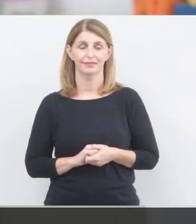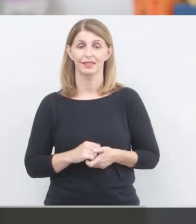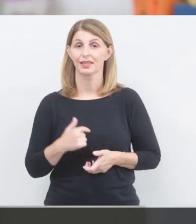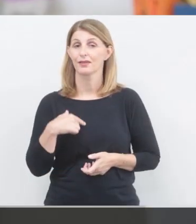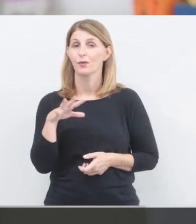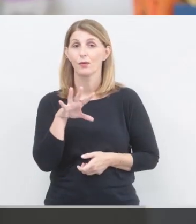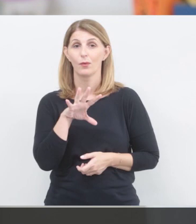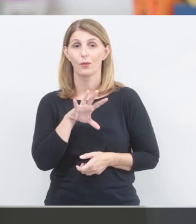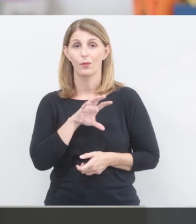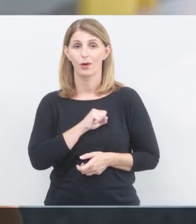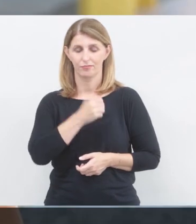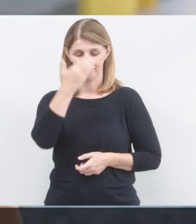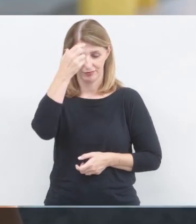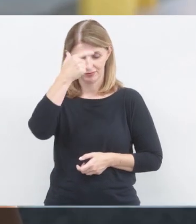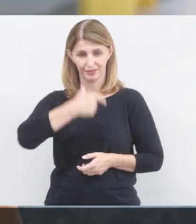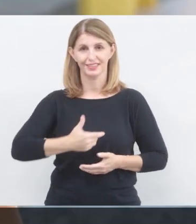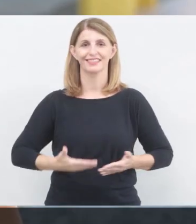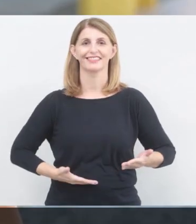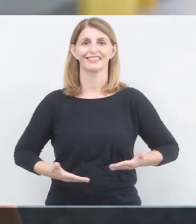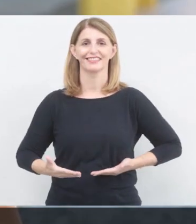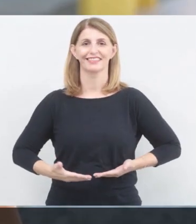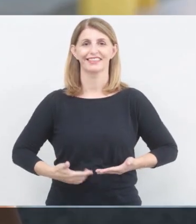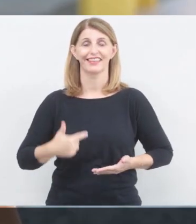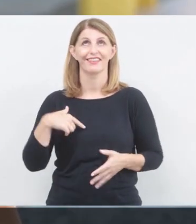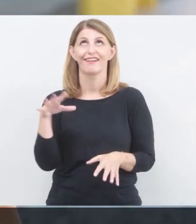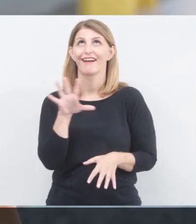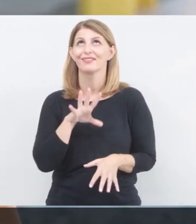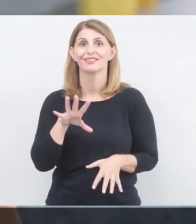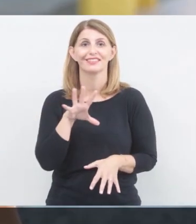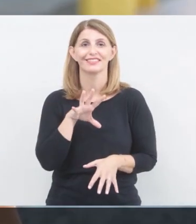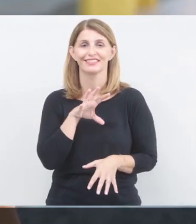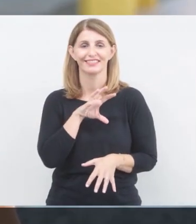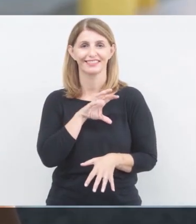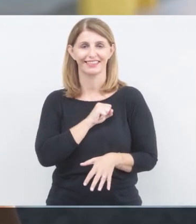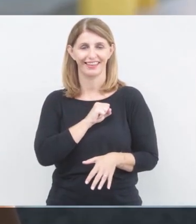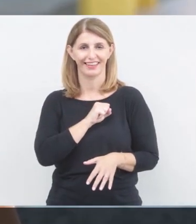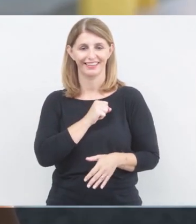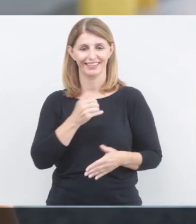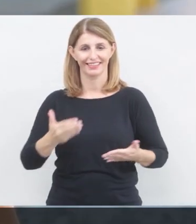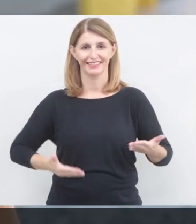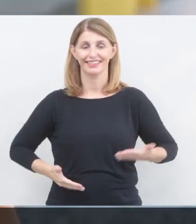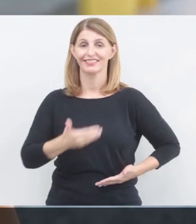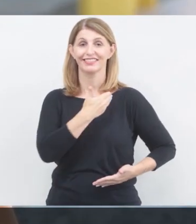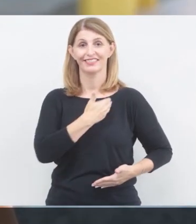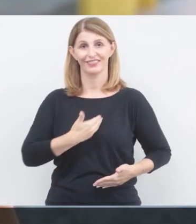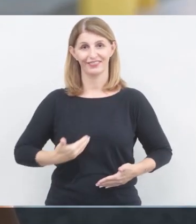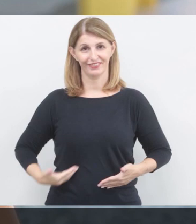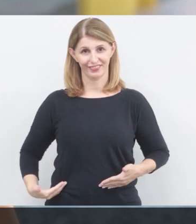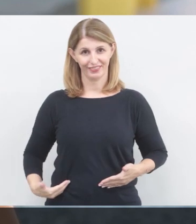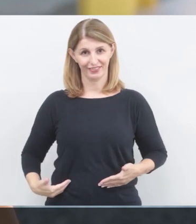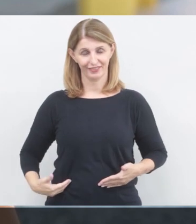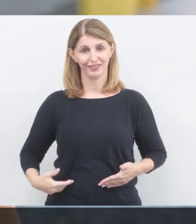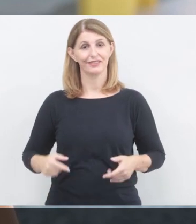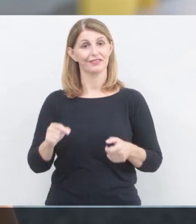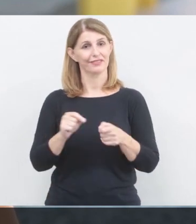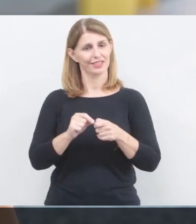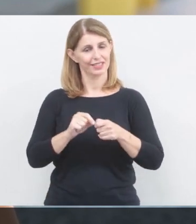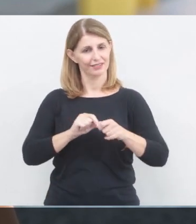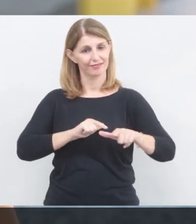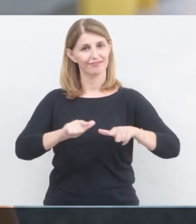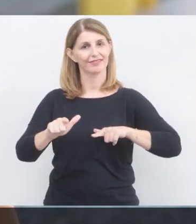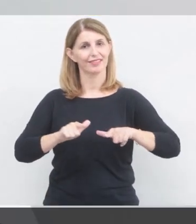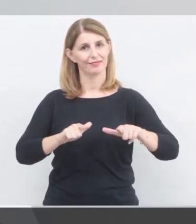eu amo ser servidora. Eu sou apaixonada por ser servidora pública e por exercer o trabalho